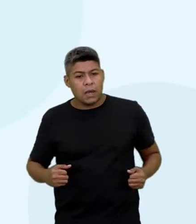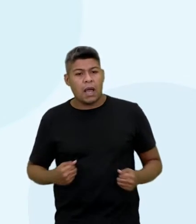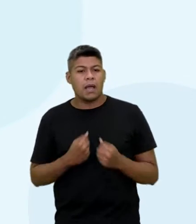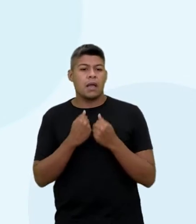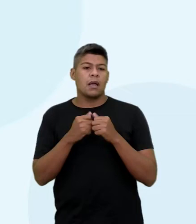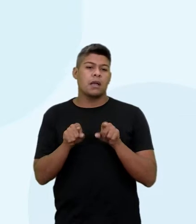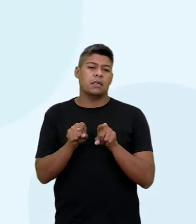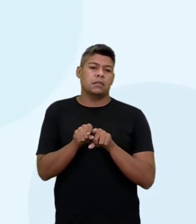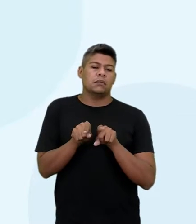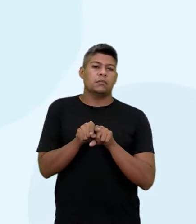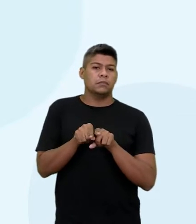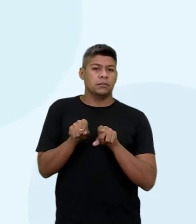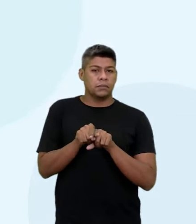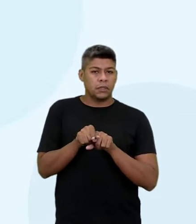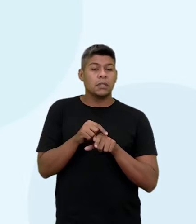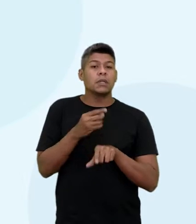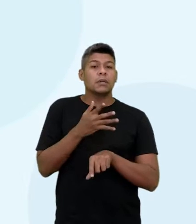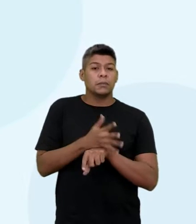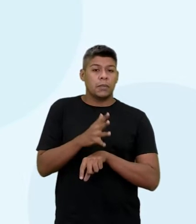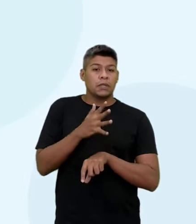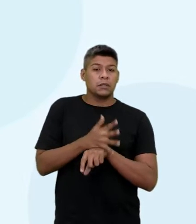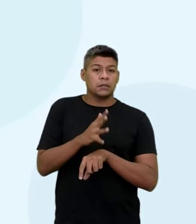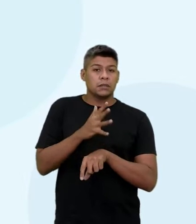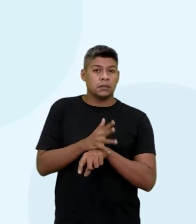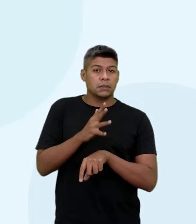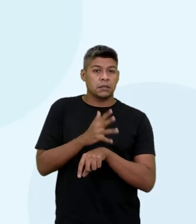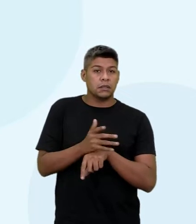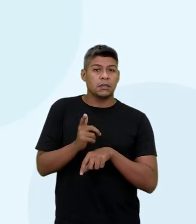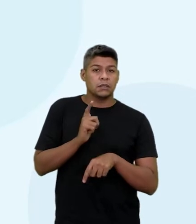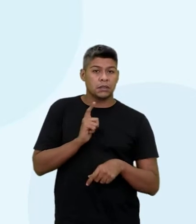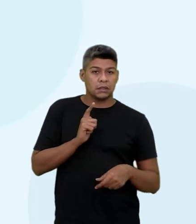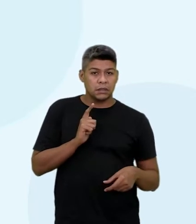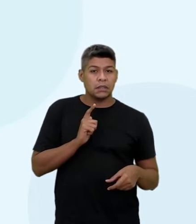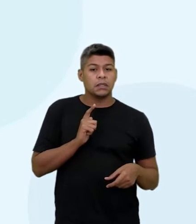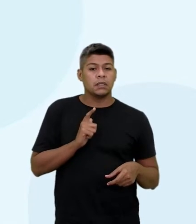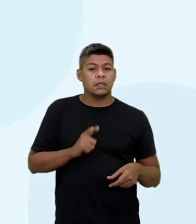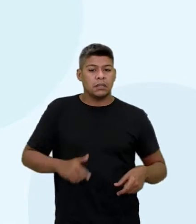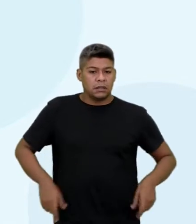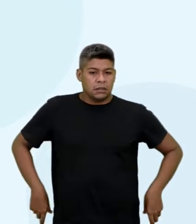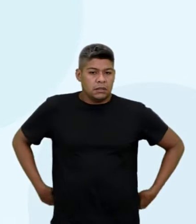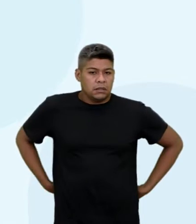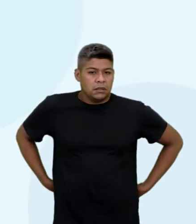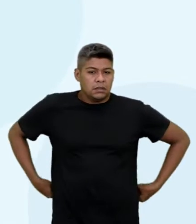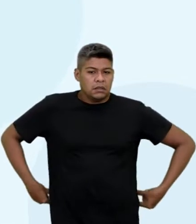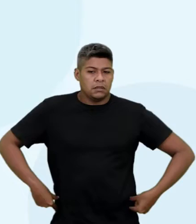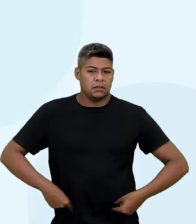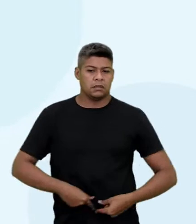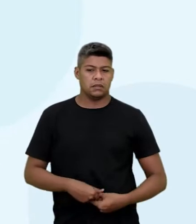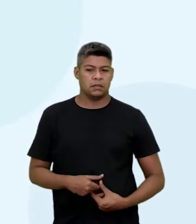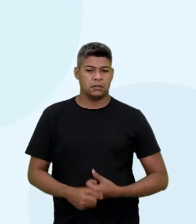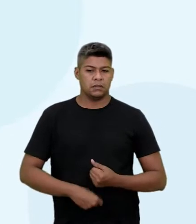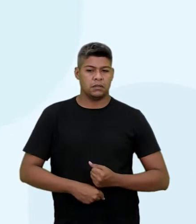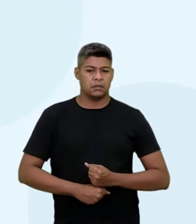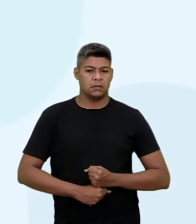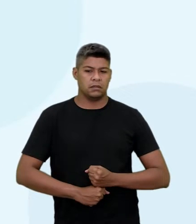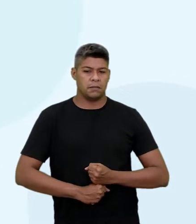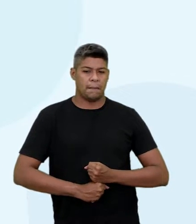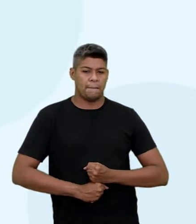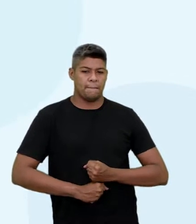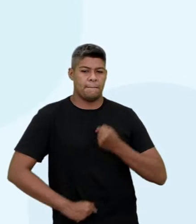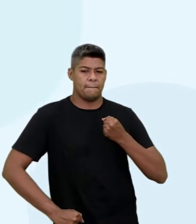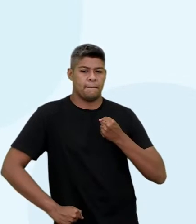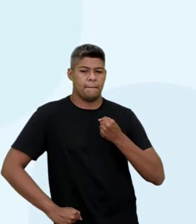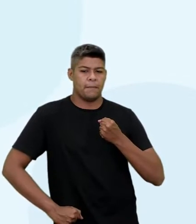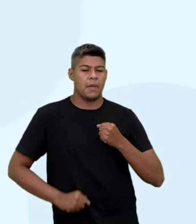está vendo que as praticantes aí, elas estão com faixas que estão amarrando o seu kimono. Essas faixas aí, elas mostram